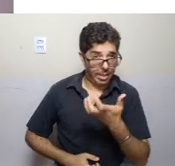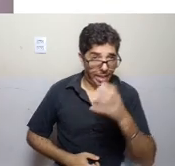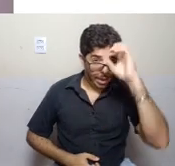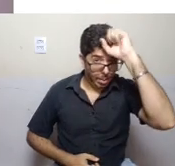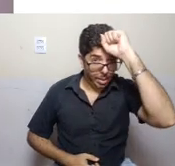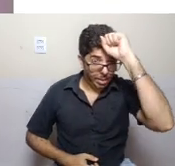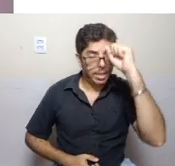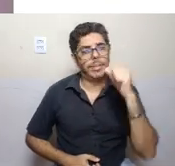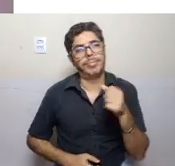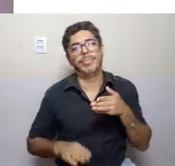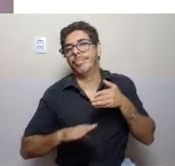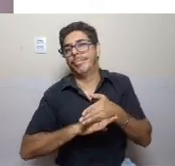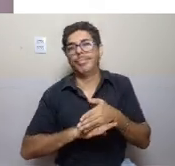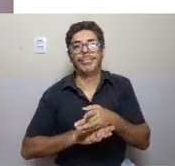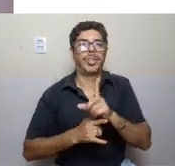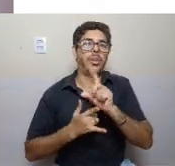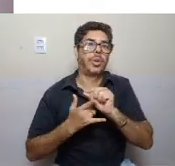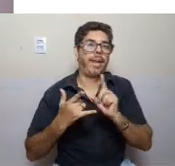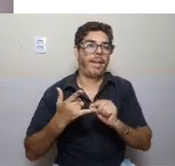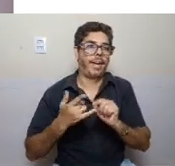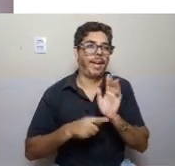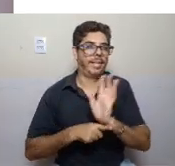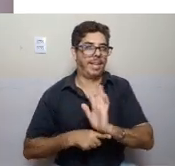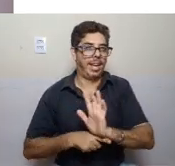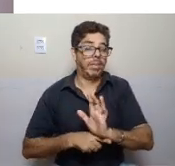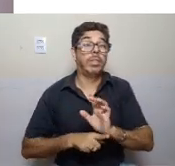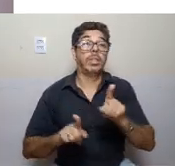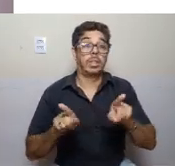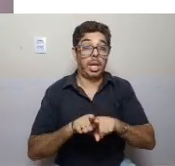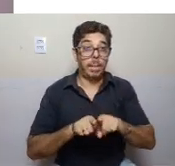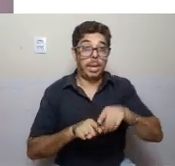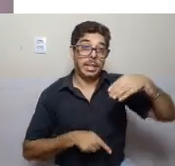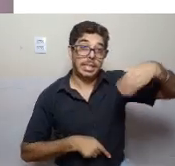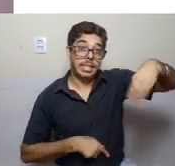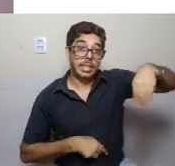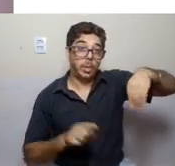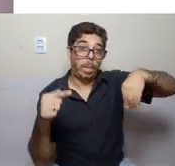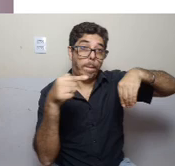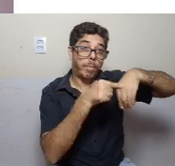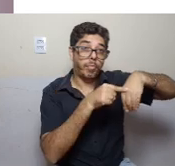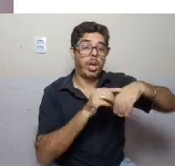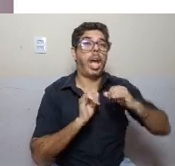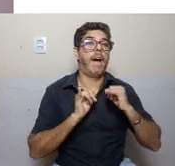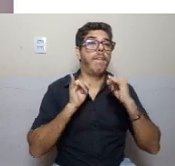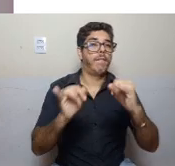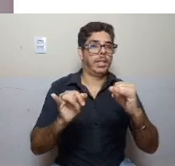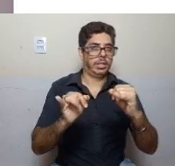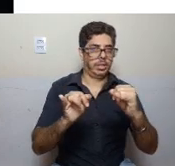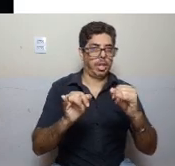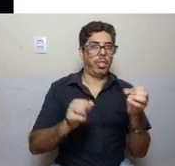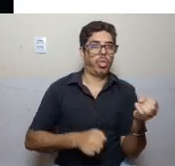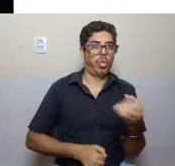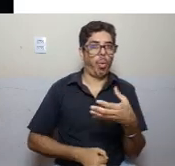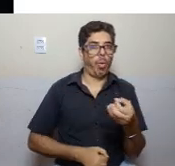pode ser agregador ao seu intelecto, assine o canal e ative o seu sininho para receber mais conteúdos como